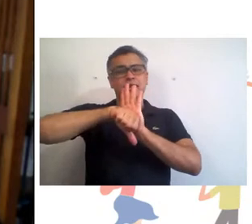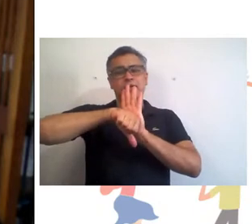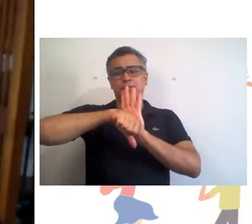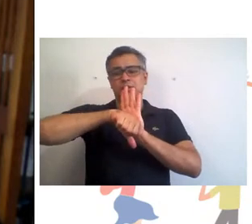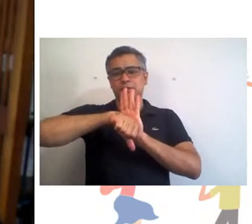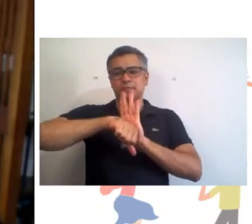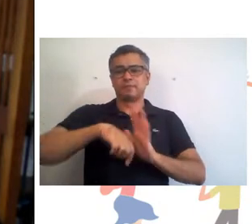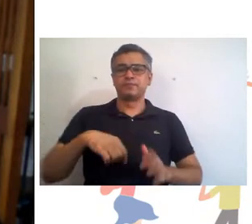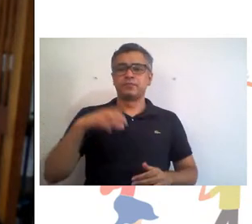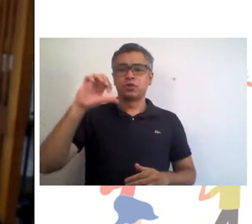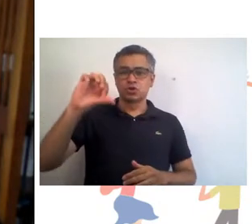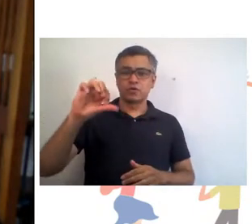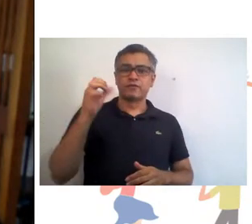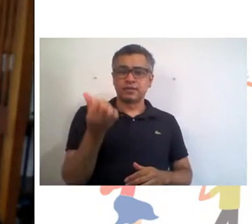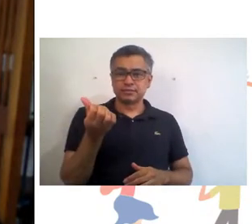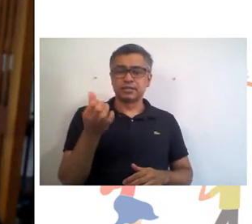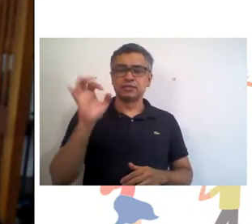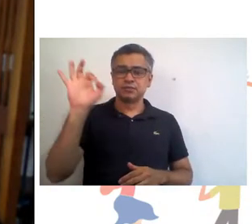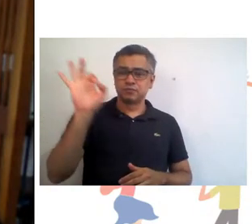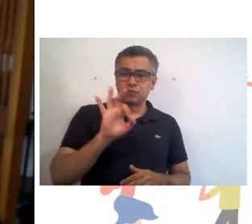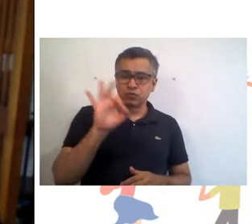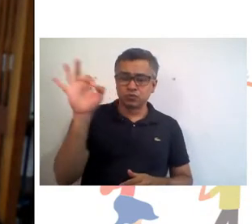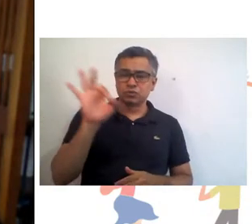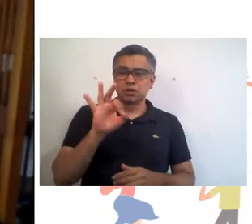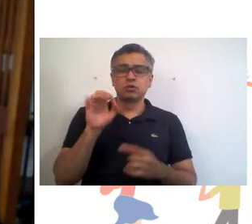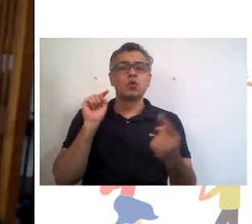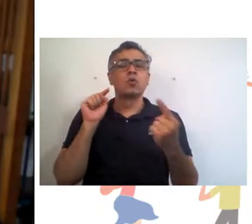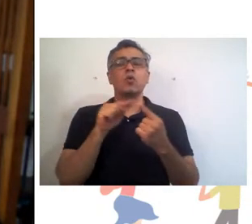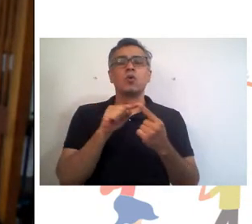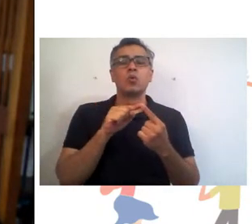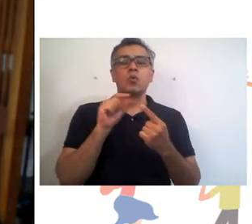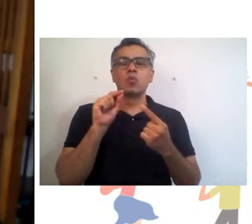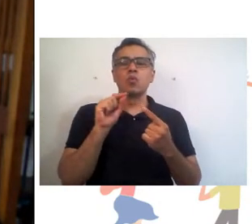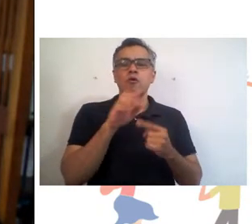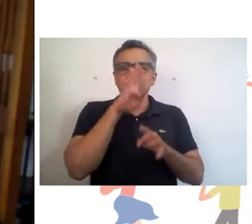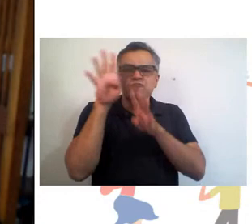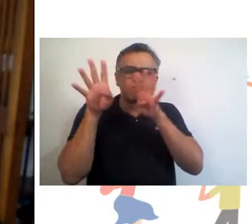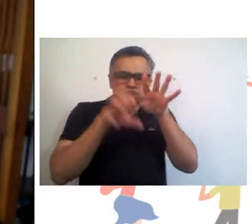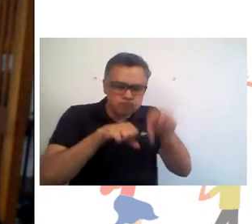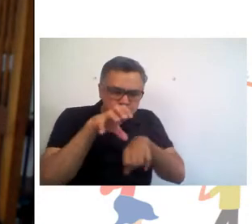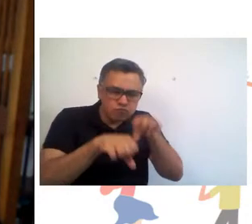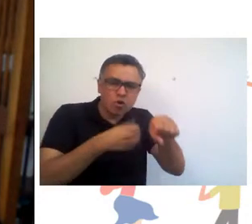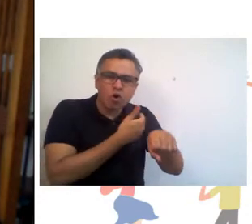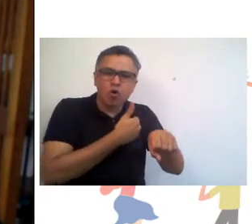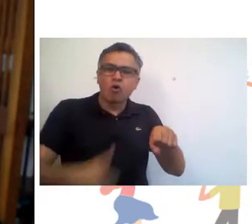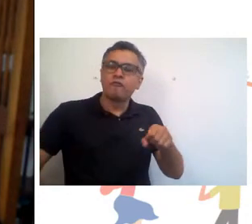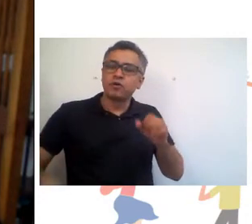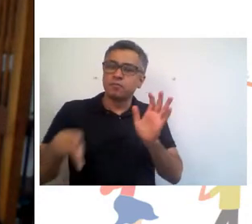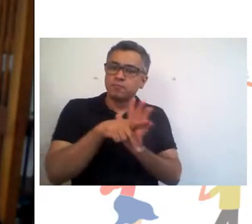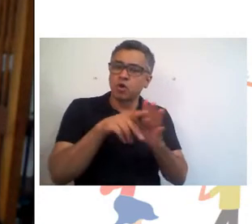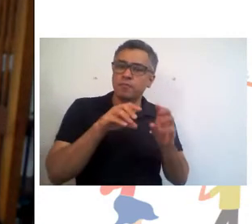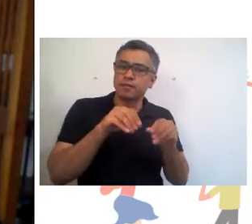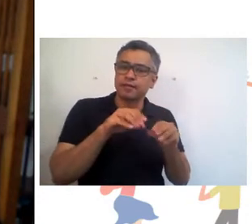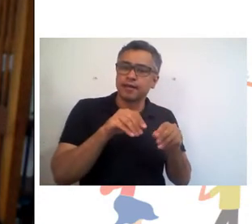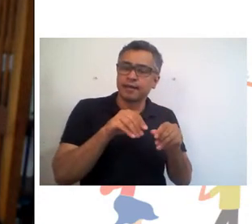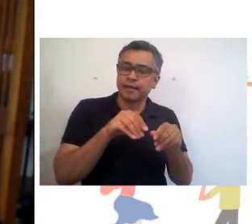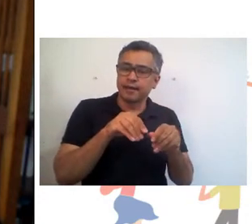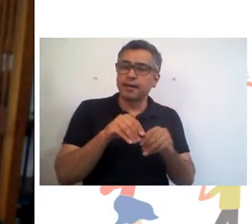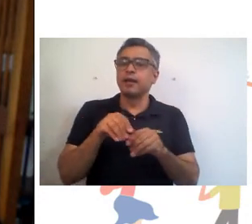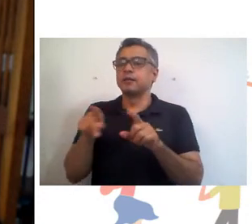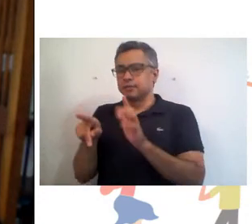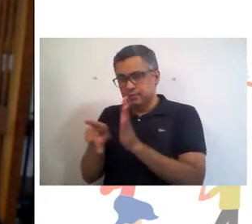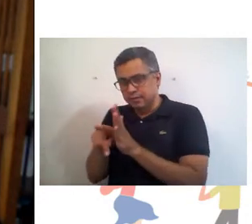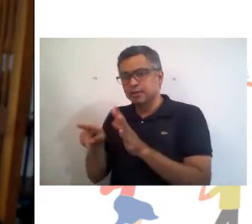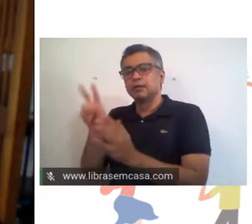95% desses desmatamentos estão ligados à invasão de terras públicas e estão ligados à invasão de terras indígenas,